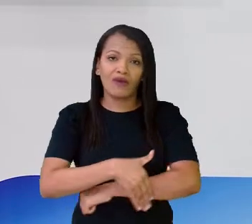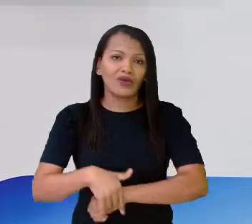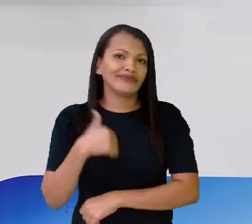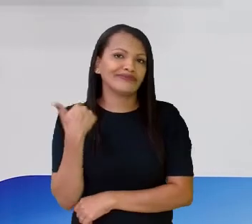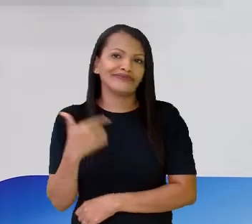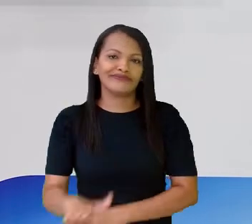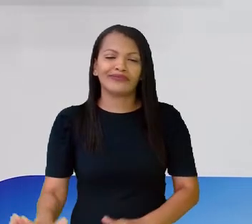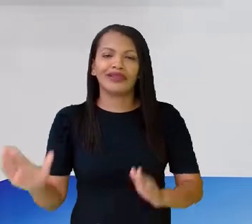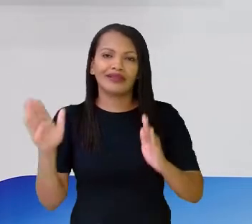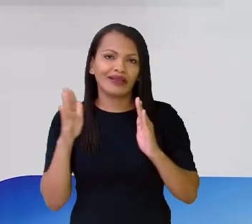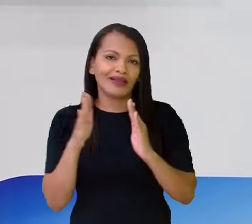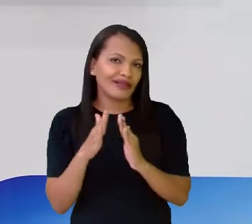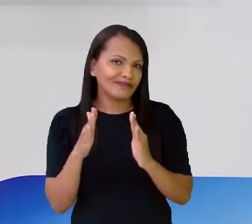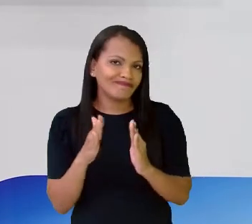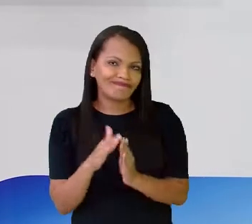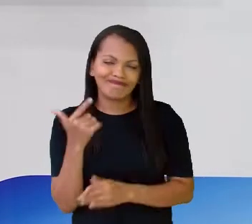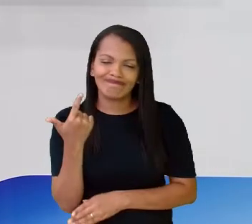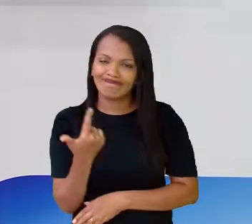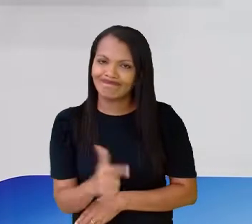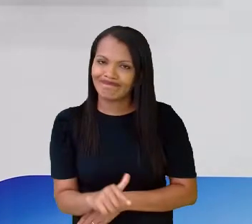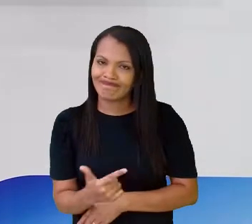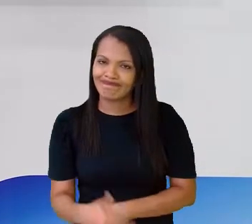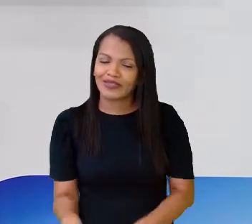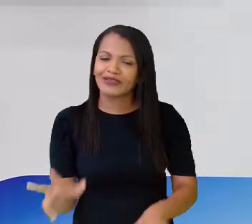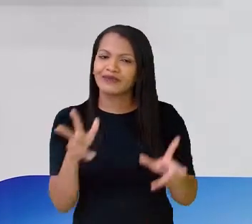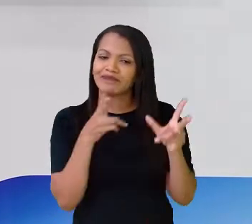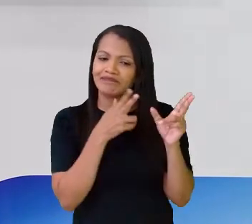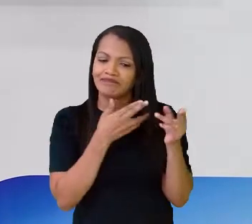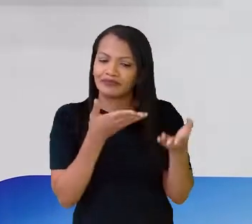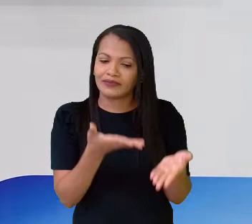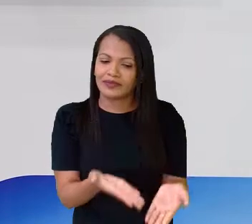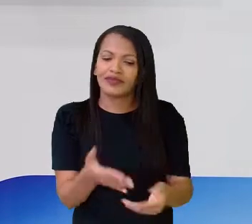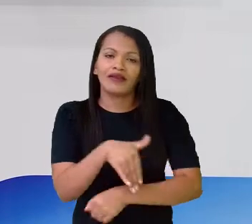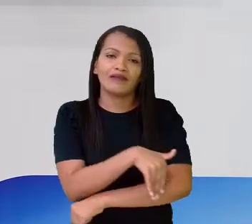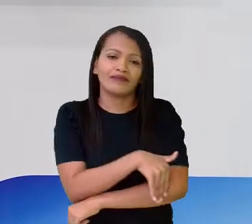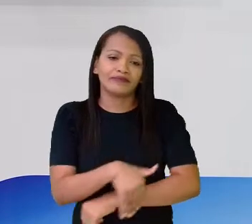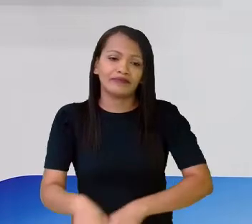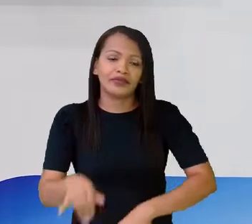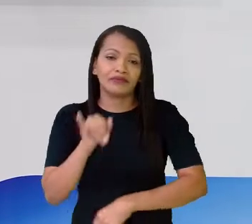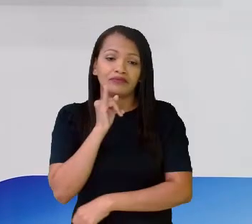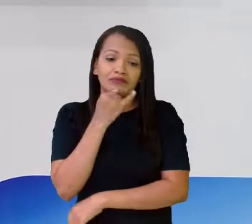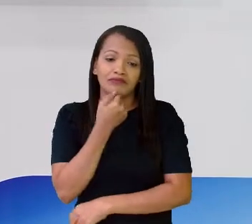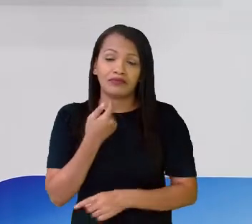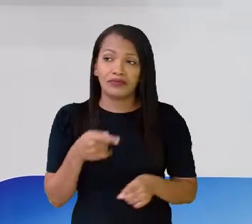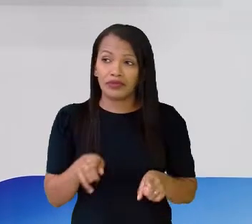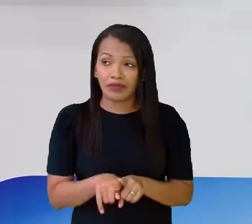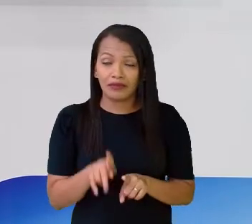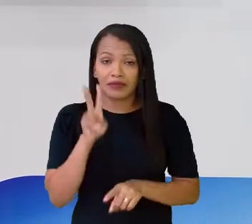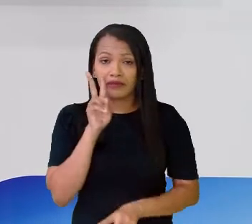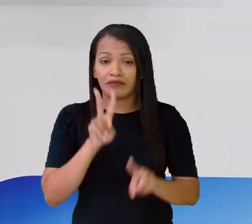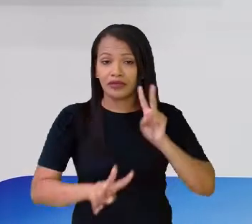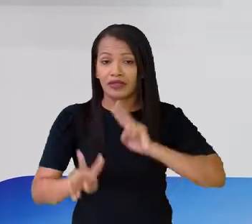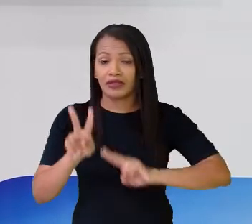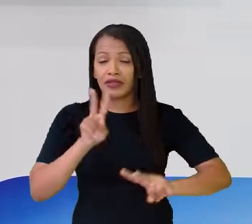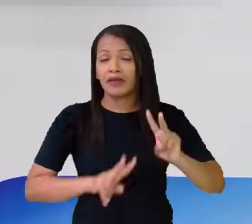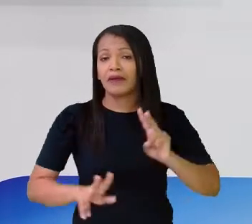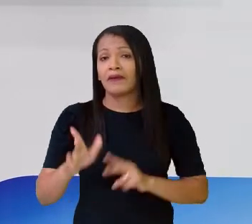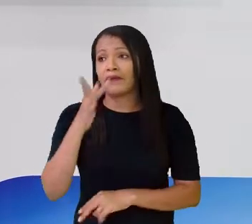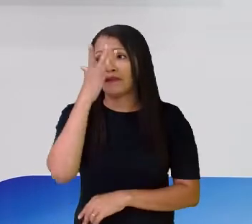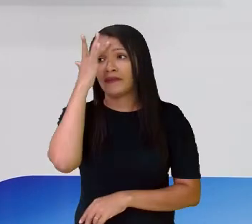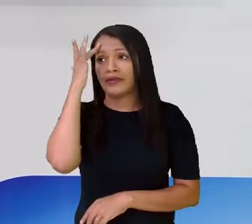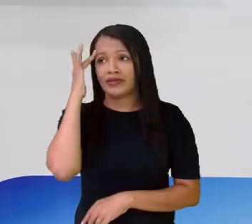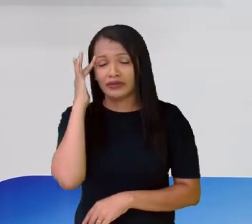noite, as pessoas que não têm casa, que estão desalojadas. Infelizmente também a gente vê pessoas morando em